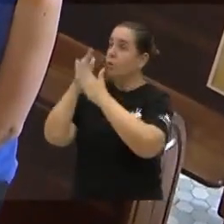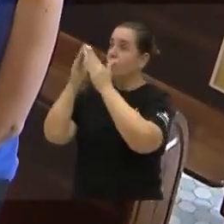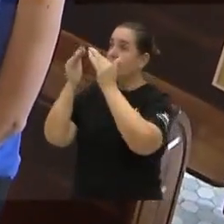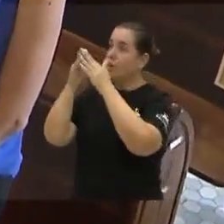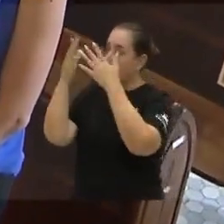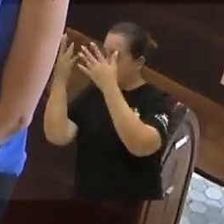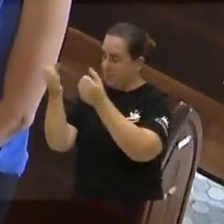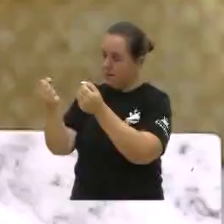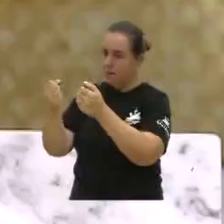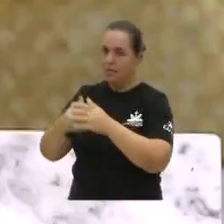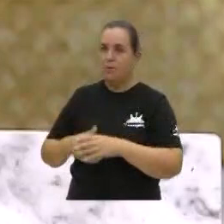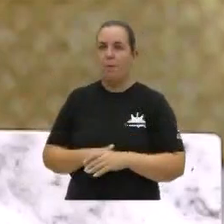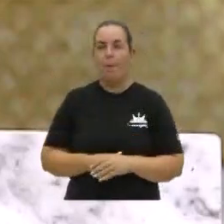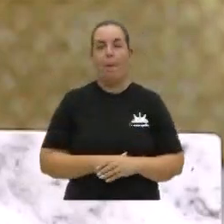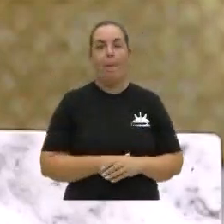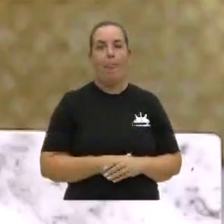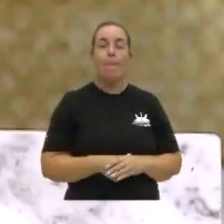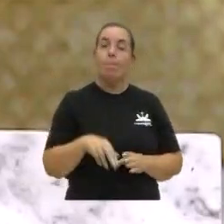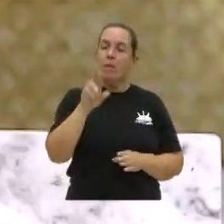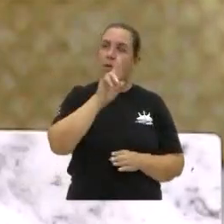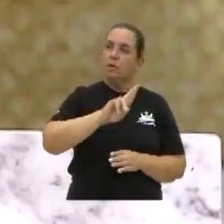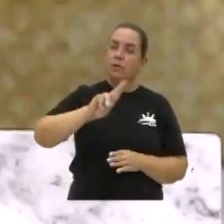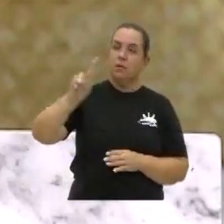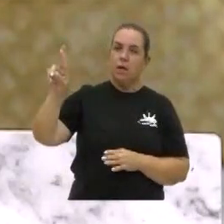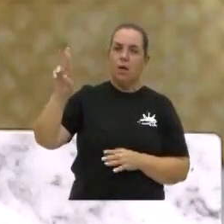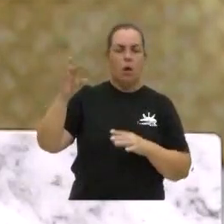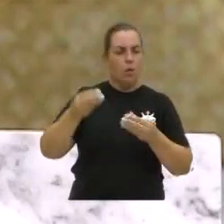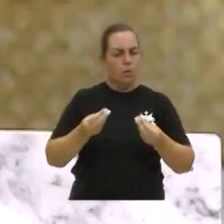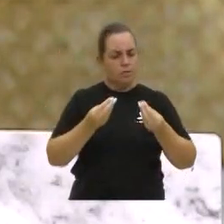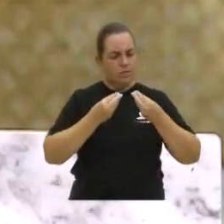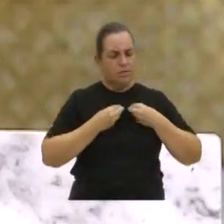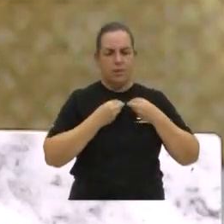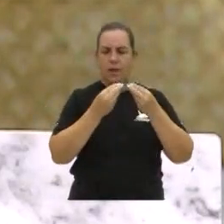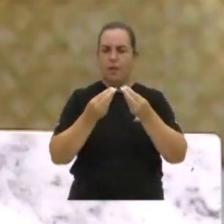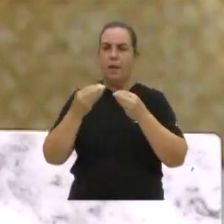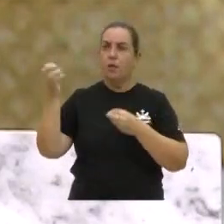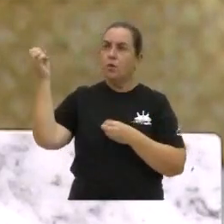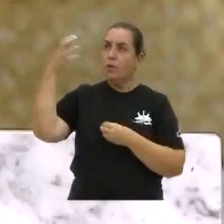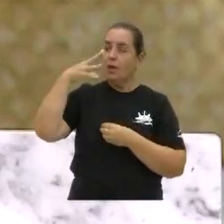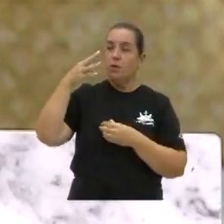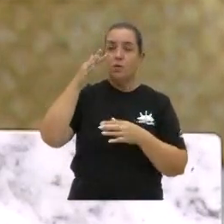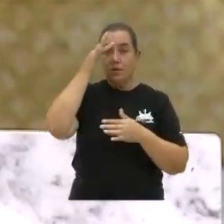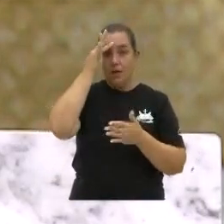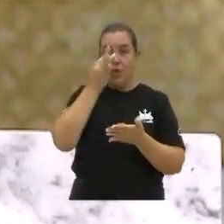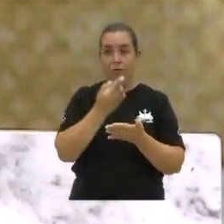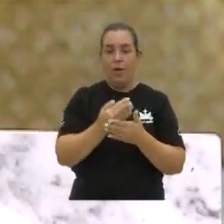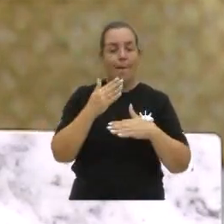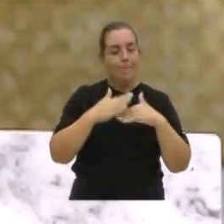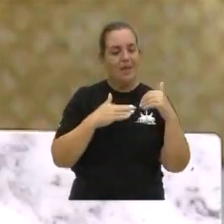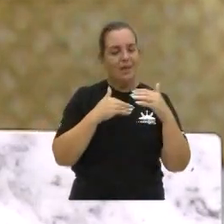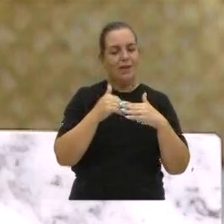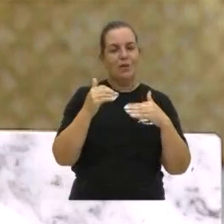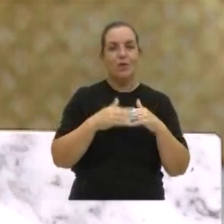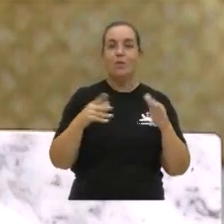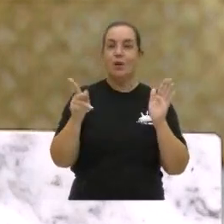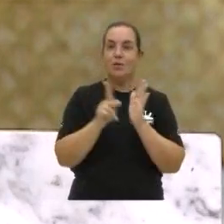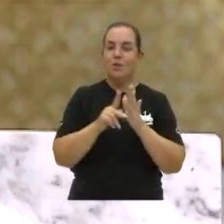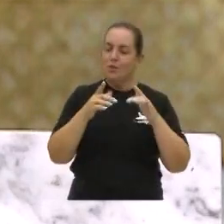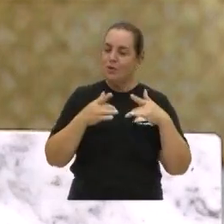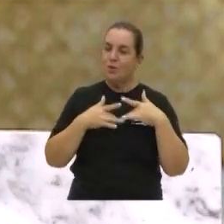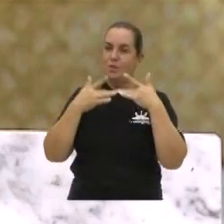as nossas preces. Senhor, concedei-nos que à luz da fé, pelas obras de